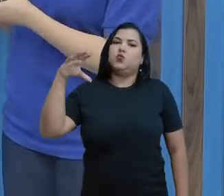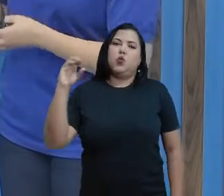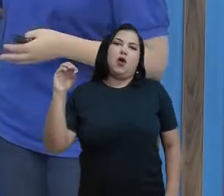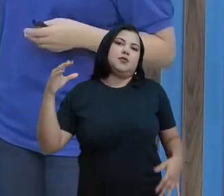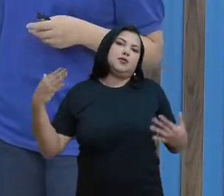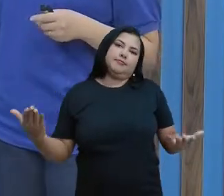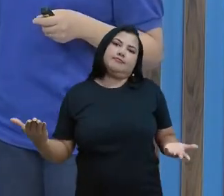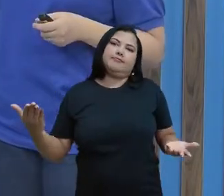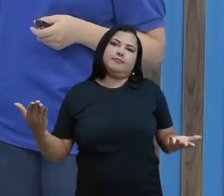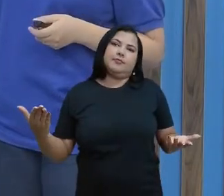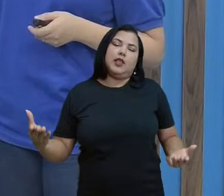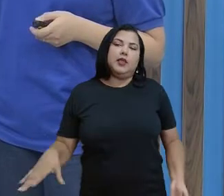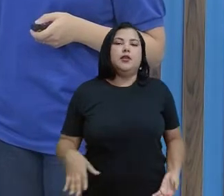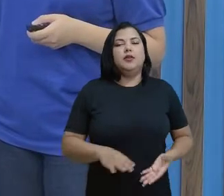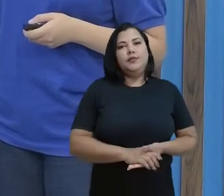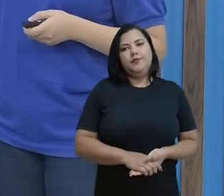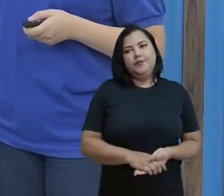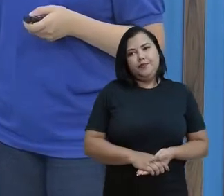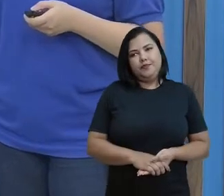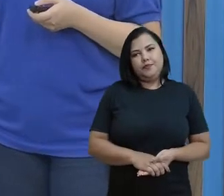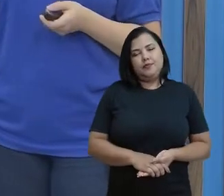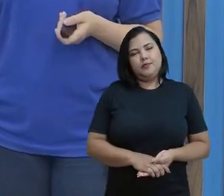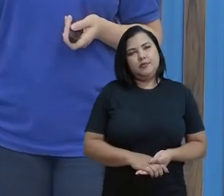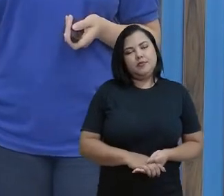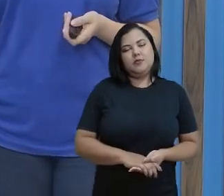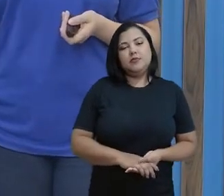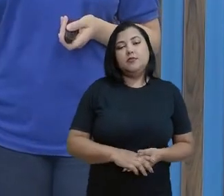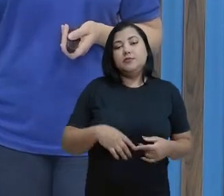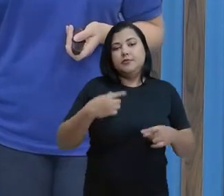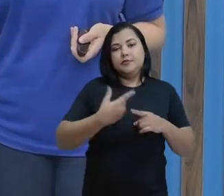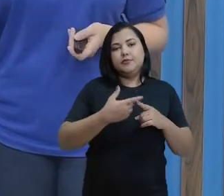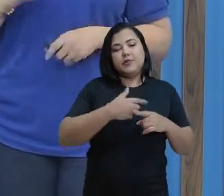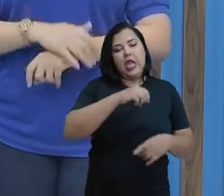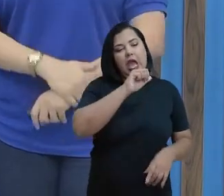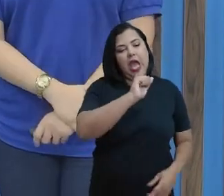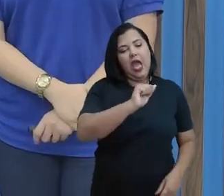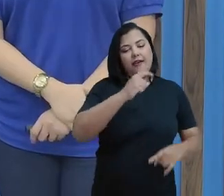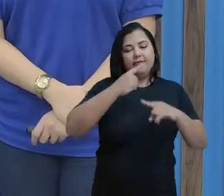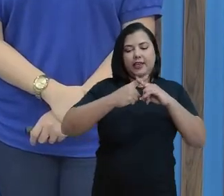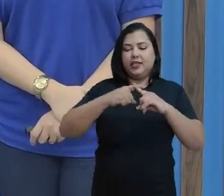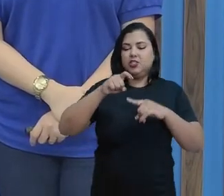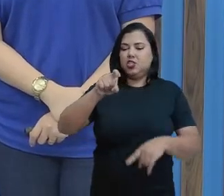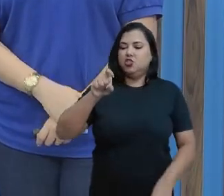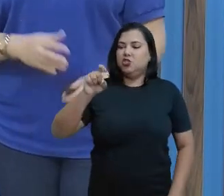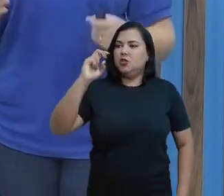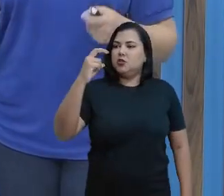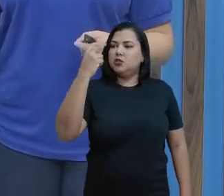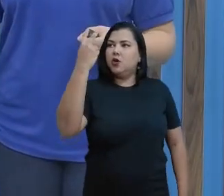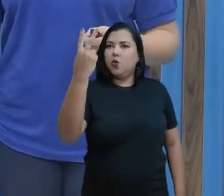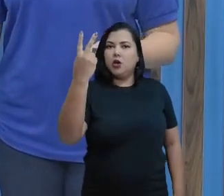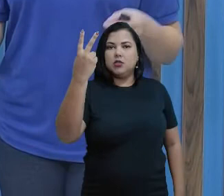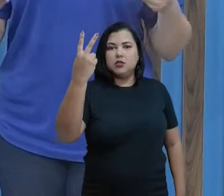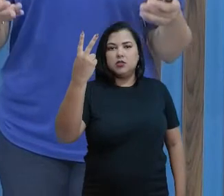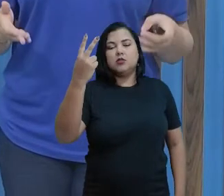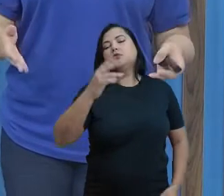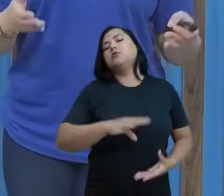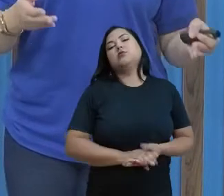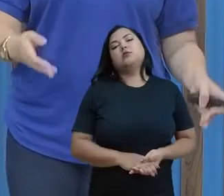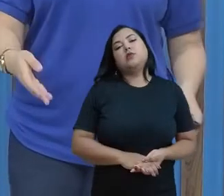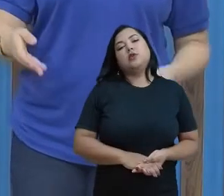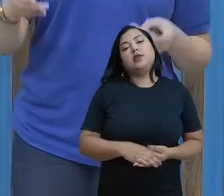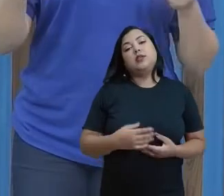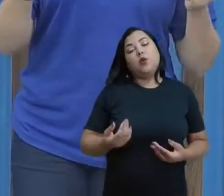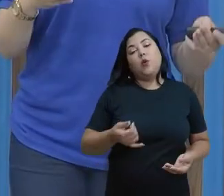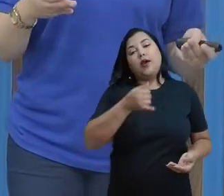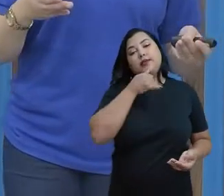zero, a gente vai ter ali, ó, A que multiplica x elevado ao quadrado. E se for zero, o que é que vai acontecer? Zero que multiplica